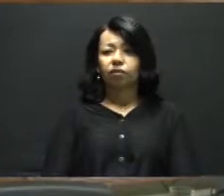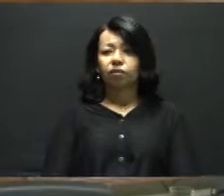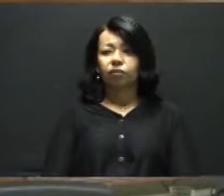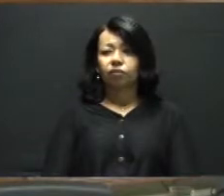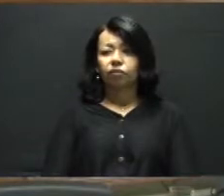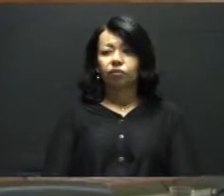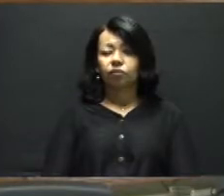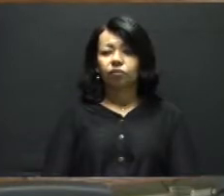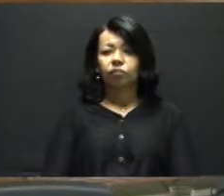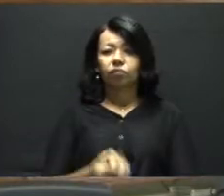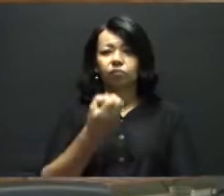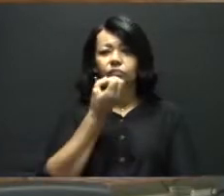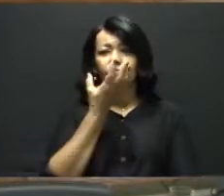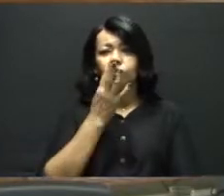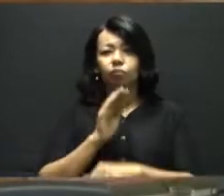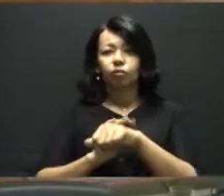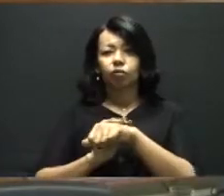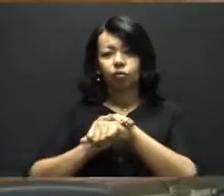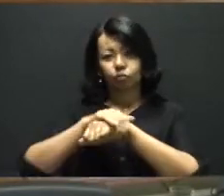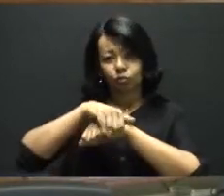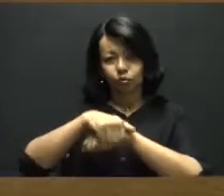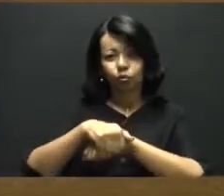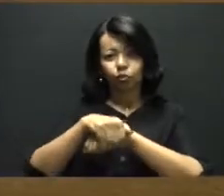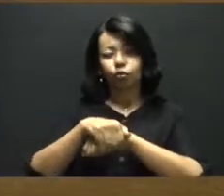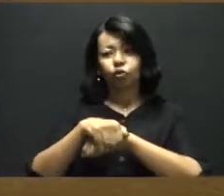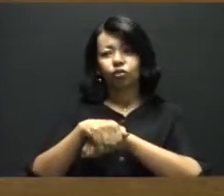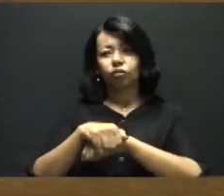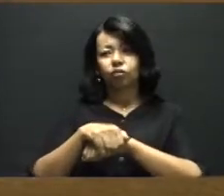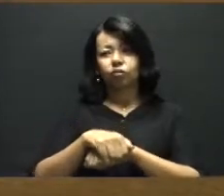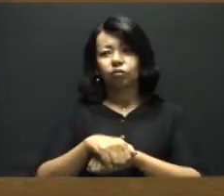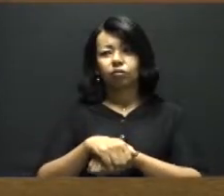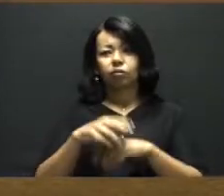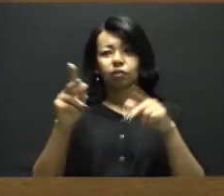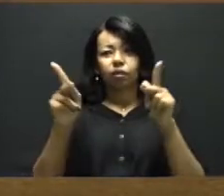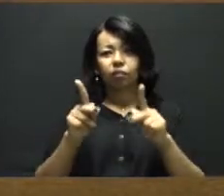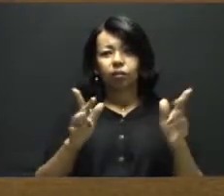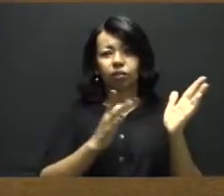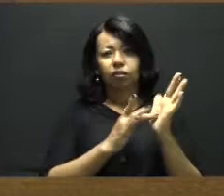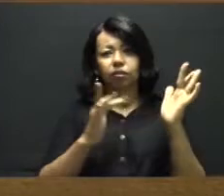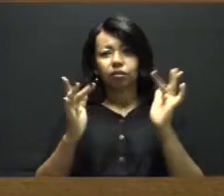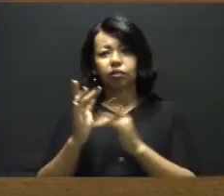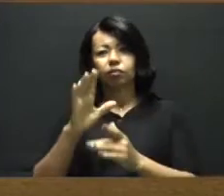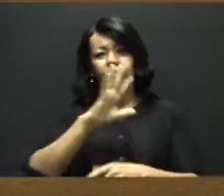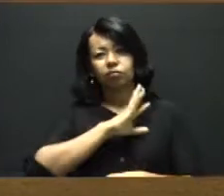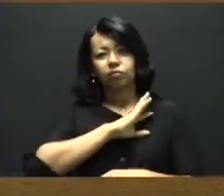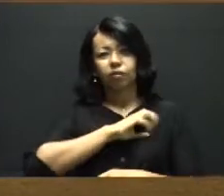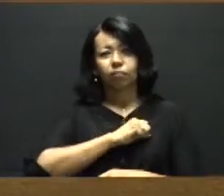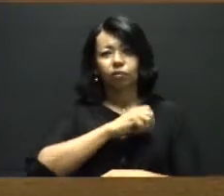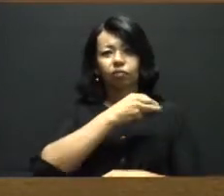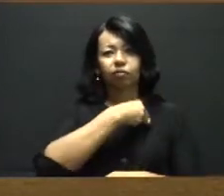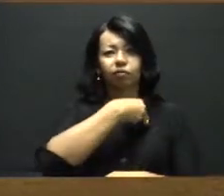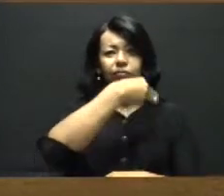boa noite após jesus e o amor de maria